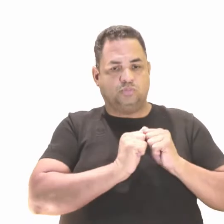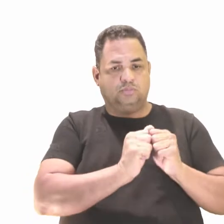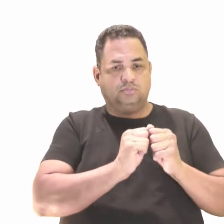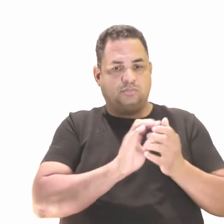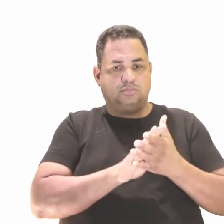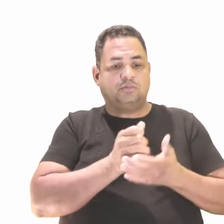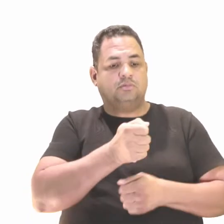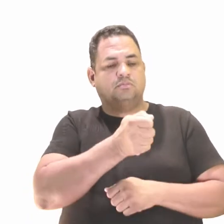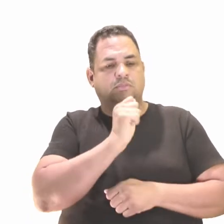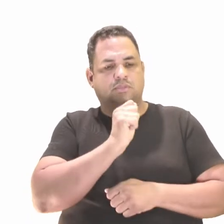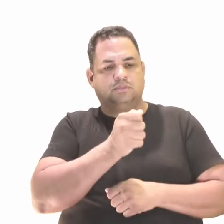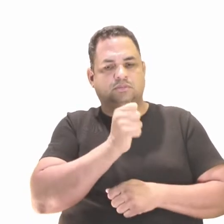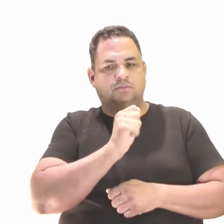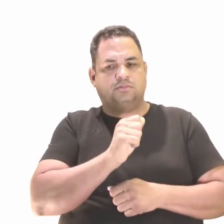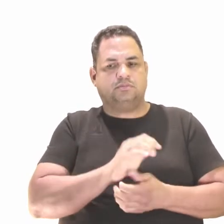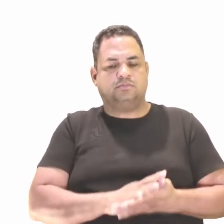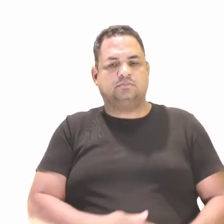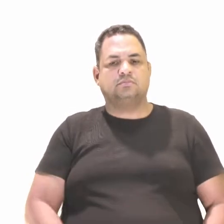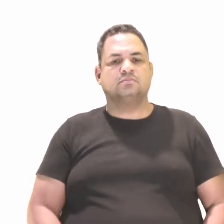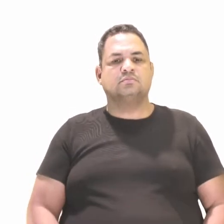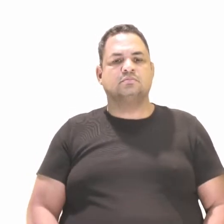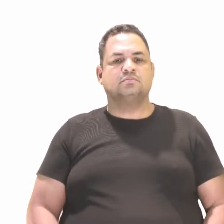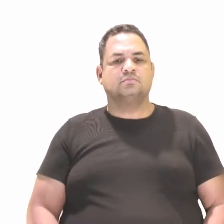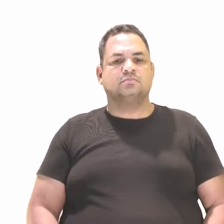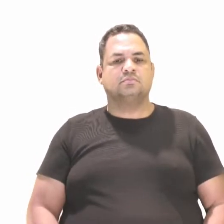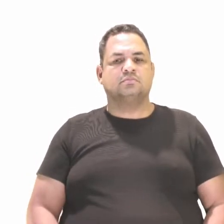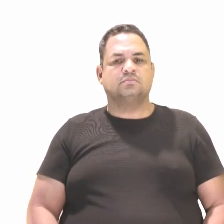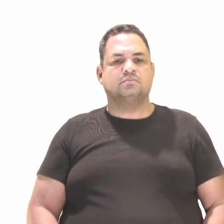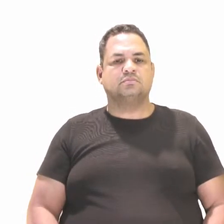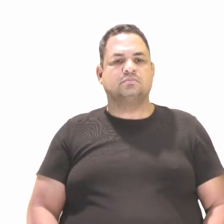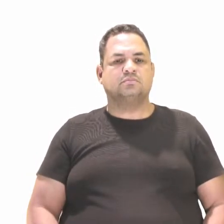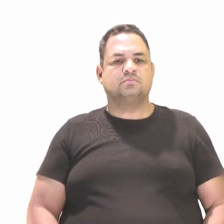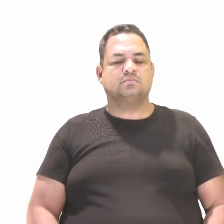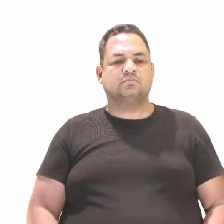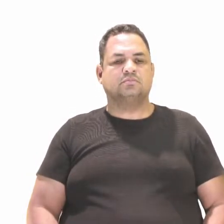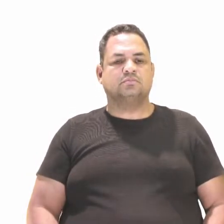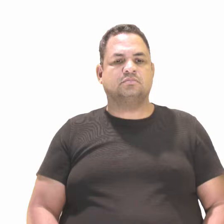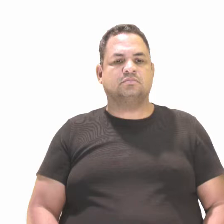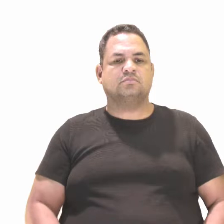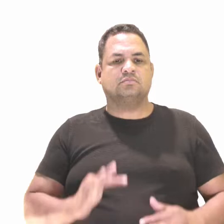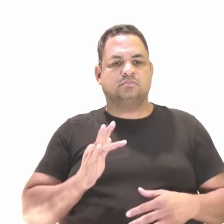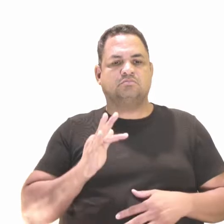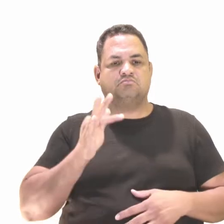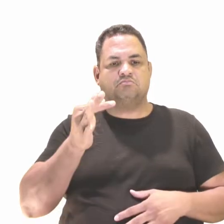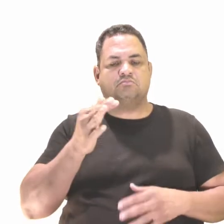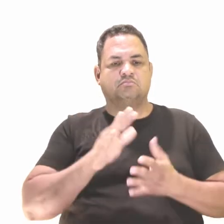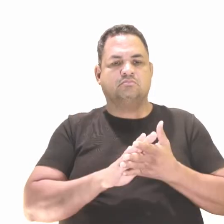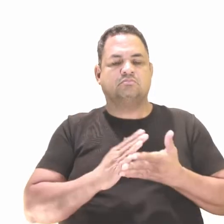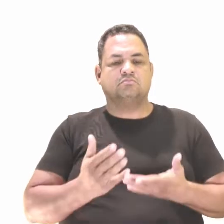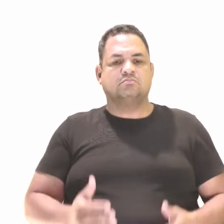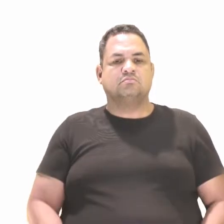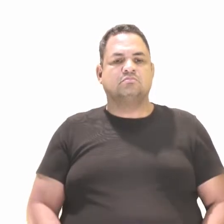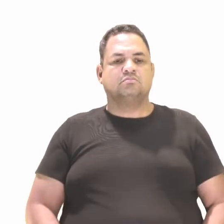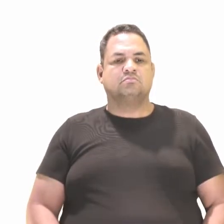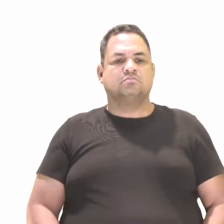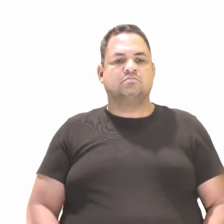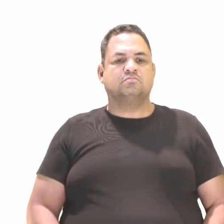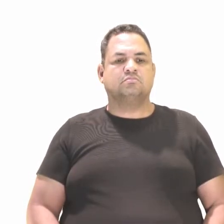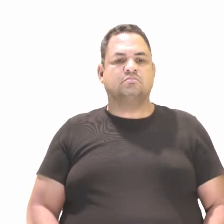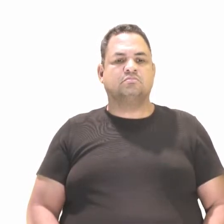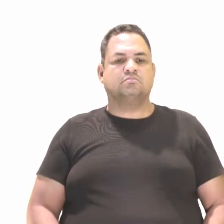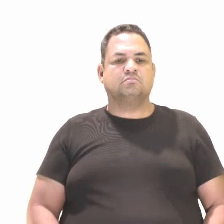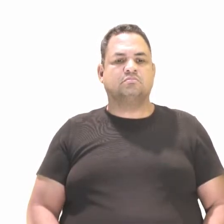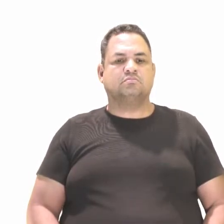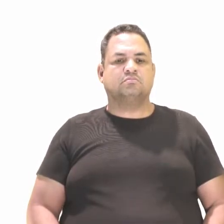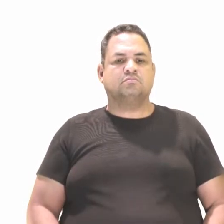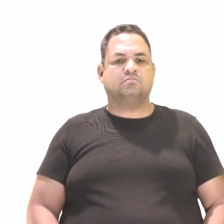indo pescar, né? Elas estão indo pescar num futuro aí mais próximo. Would you like